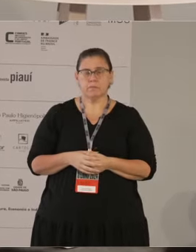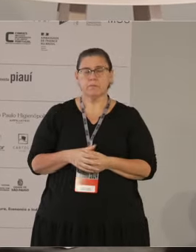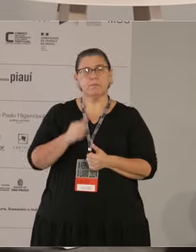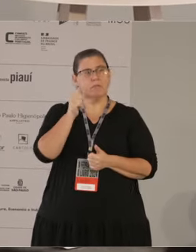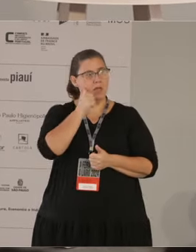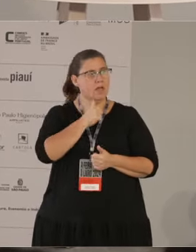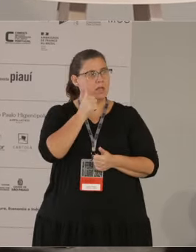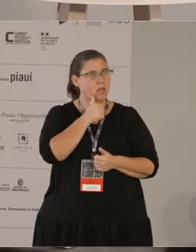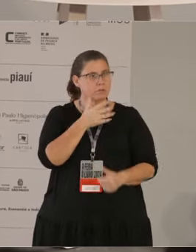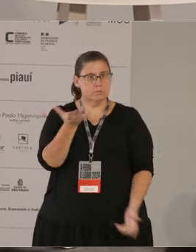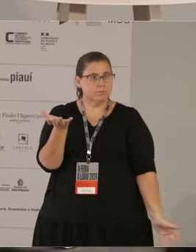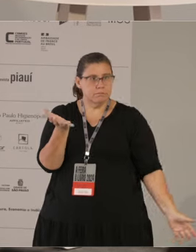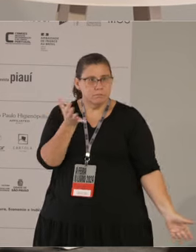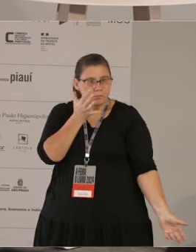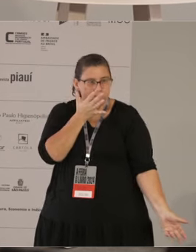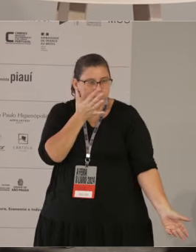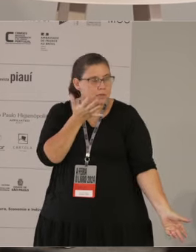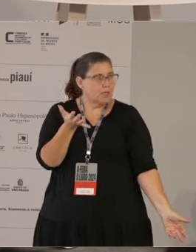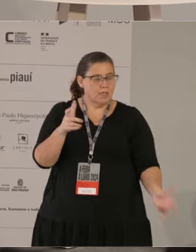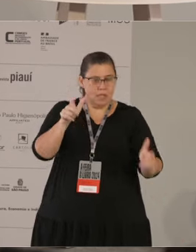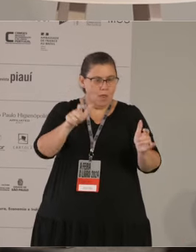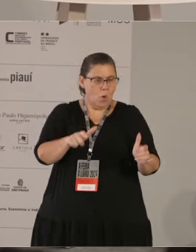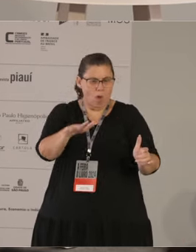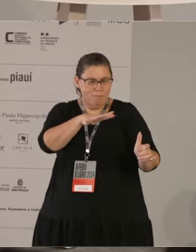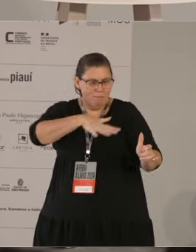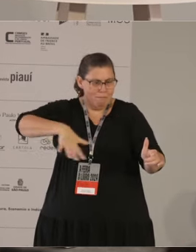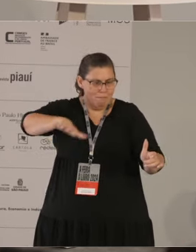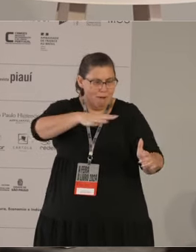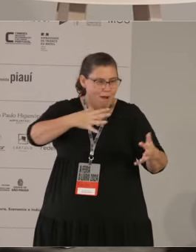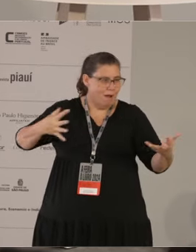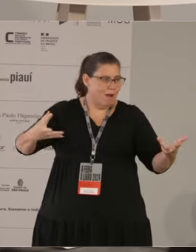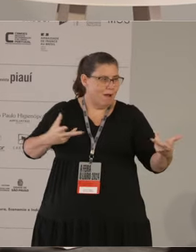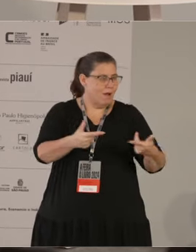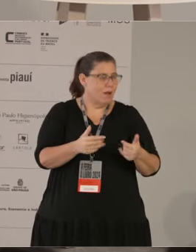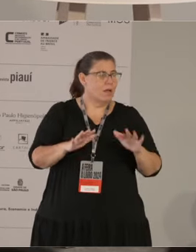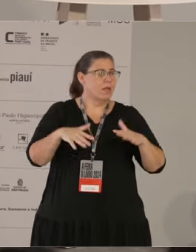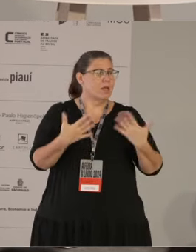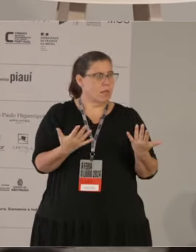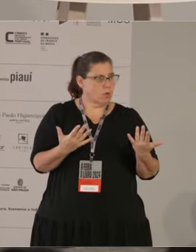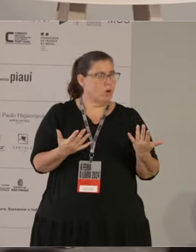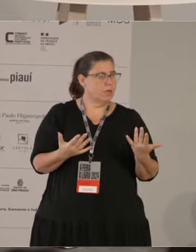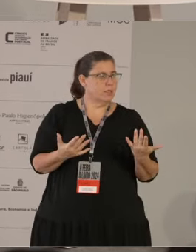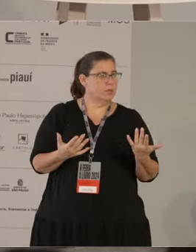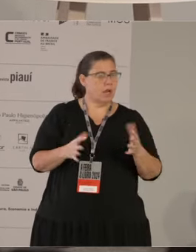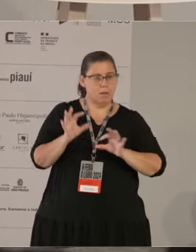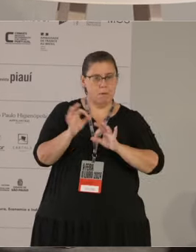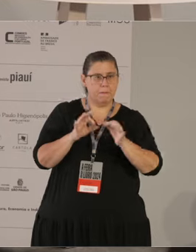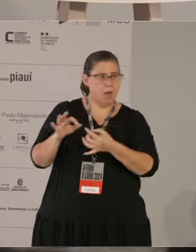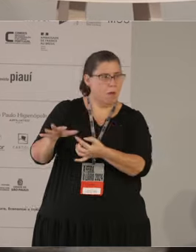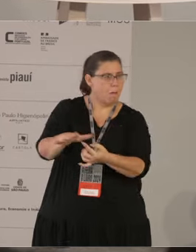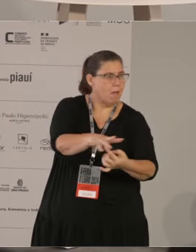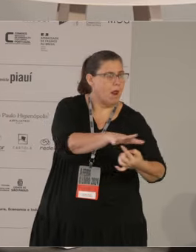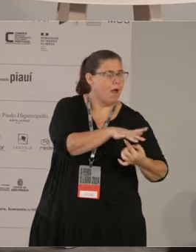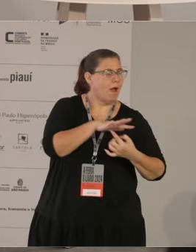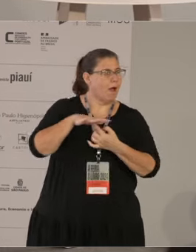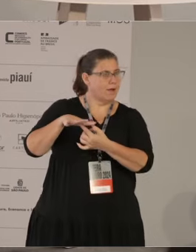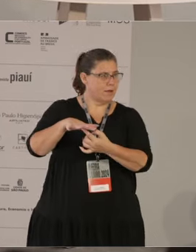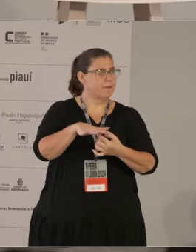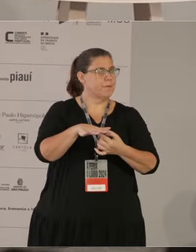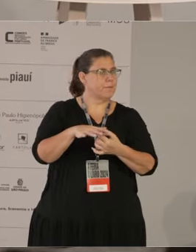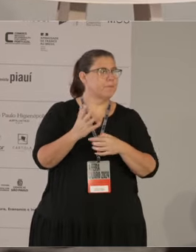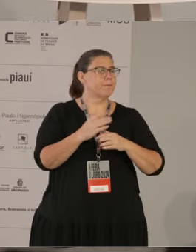ficou encantada com aquele lugar. E, quando ela montou o parque, para eu pular logo para as mulheres, senão eu me perco aqui,